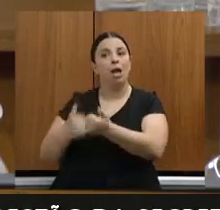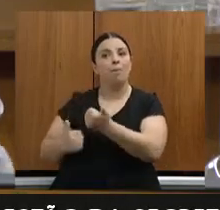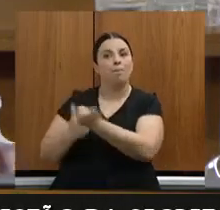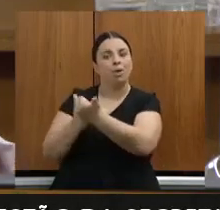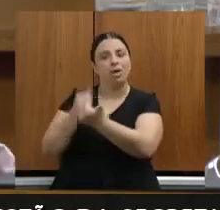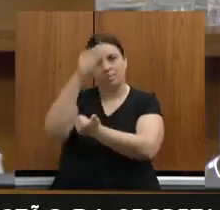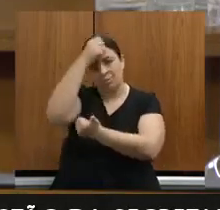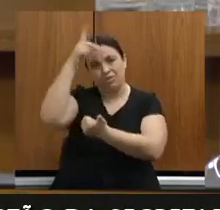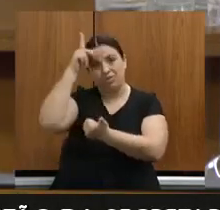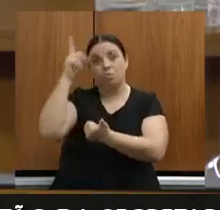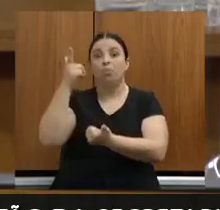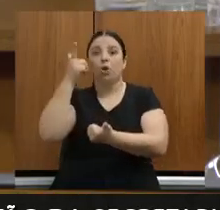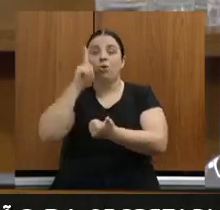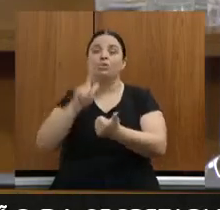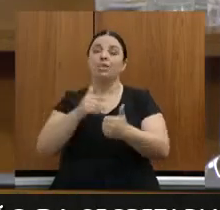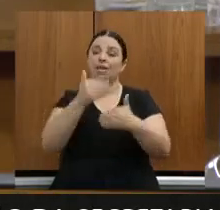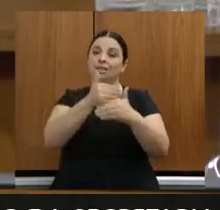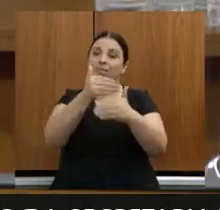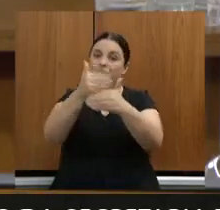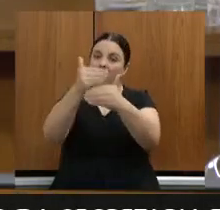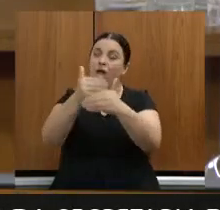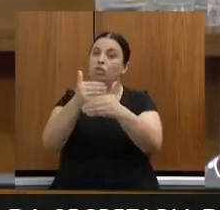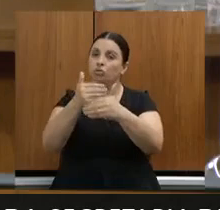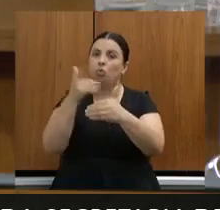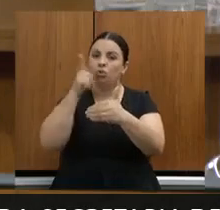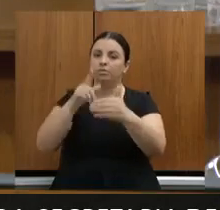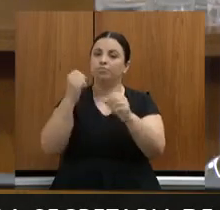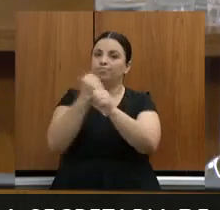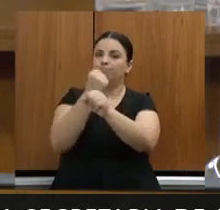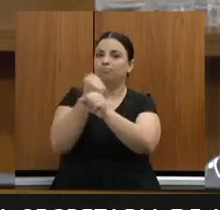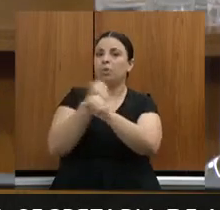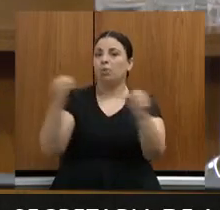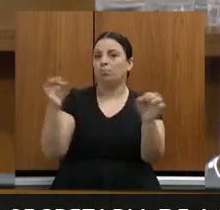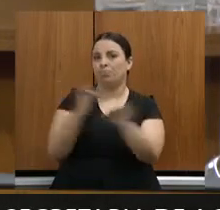nessa construção de Barragem pode passar